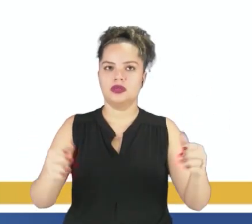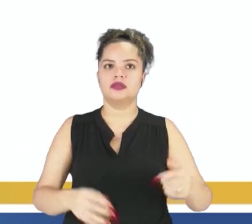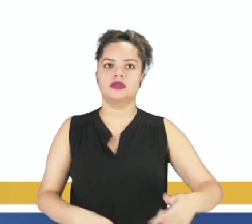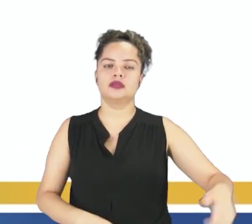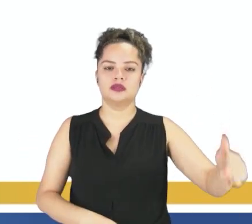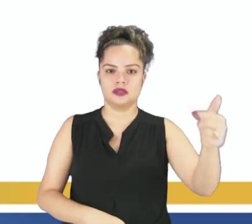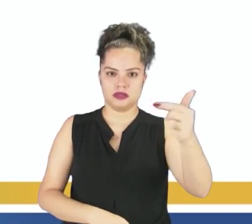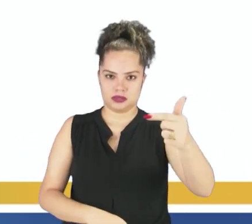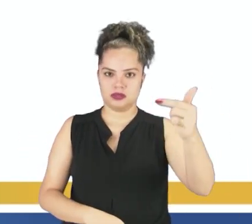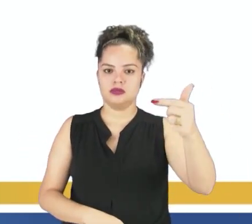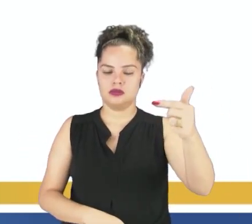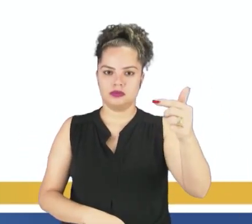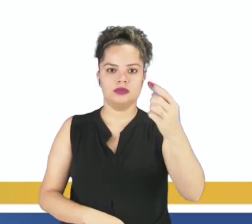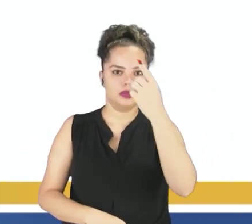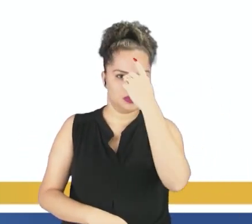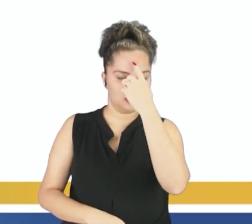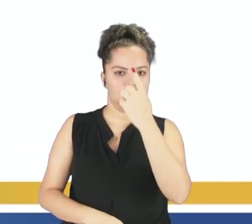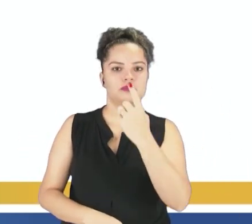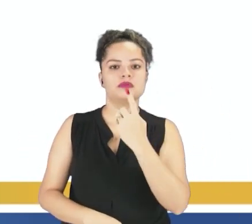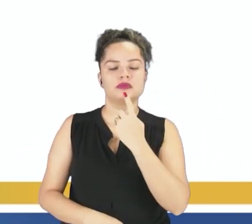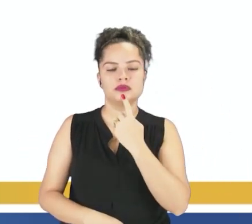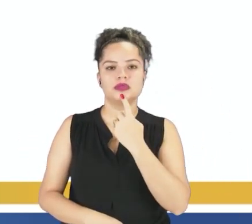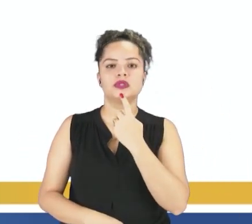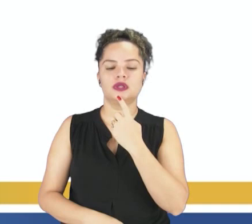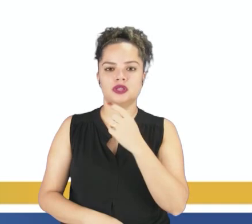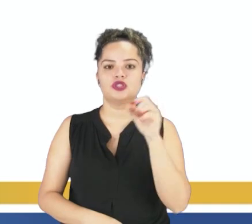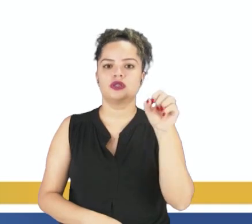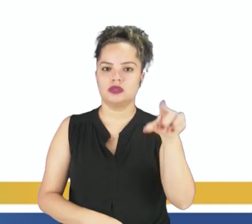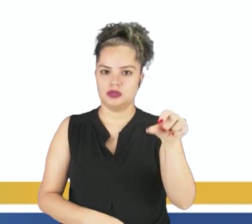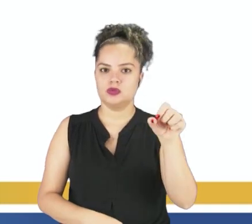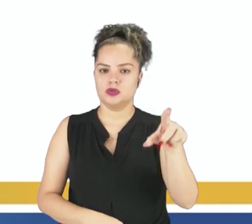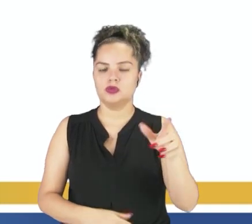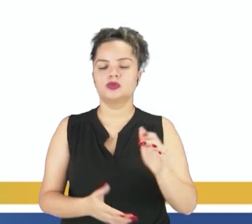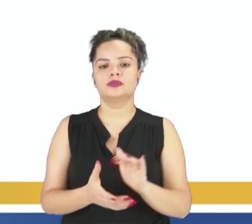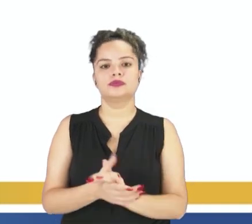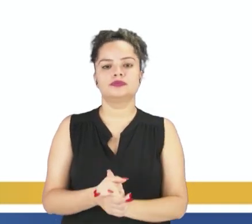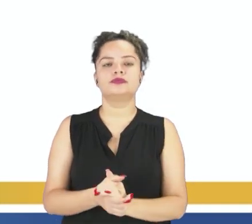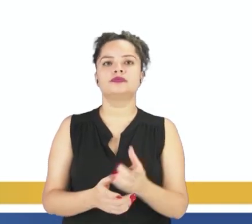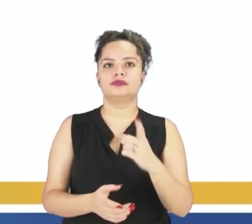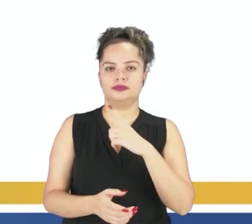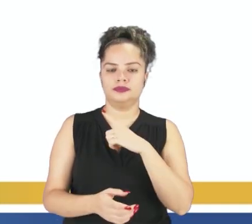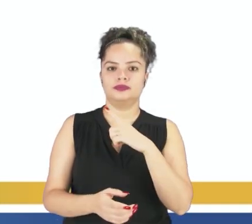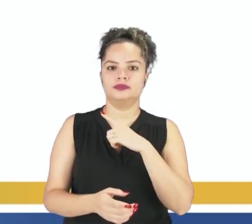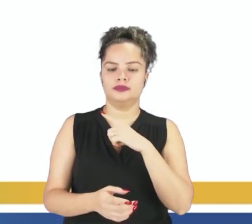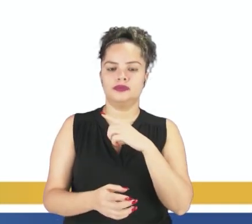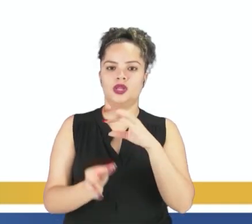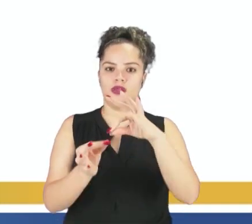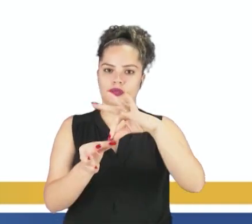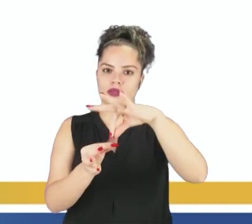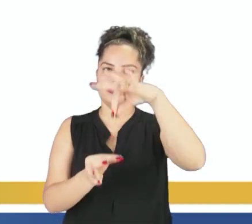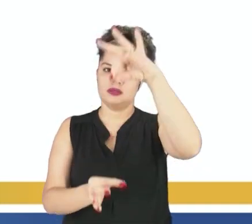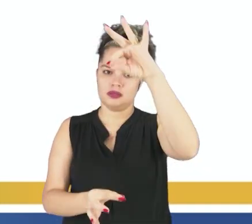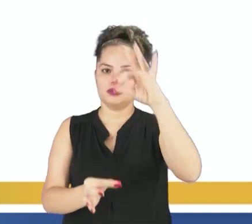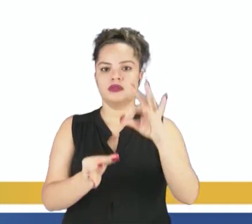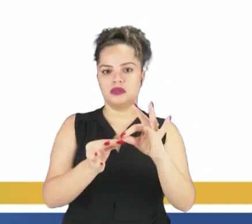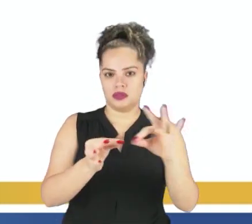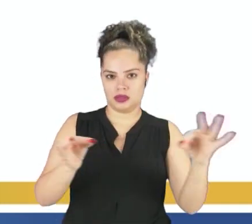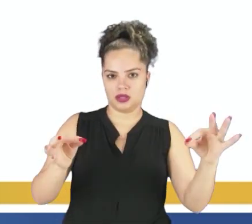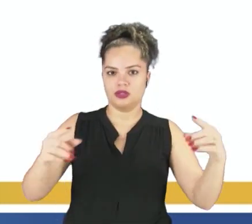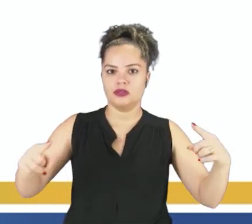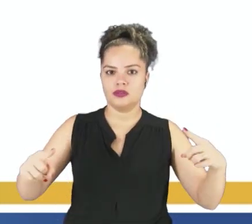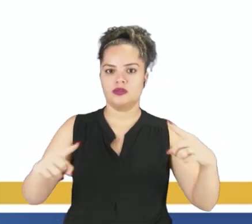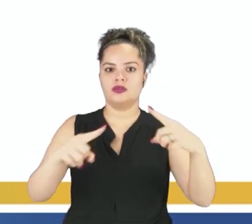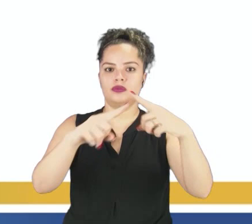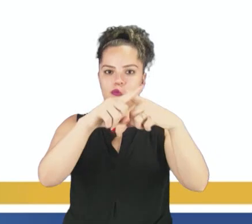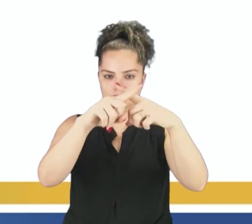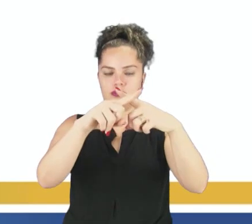a segunda figura, em azul, nós temos segmentos de retas que se cruzam, certo? Então